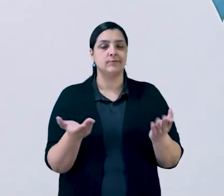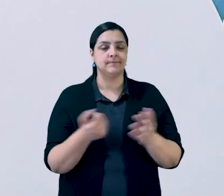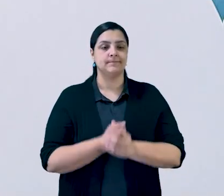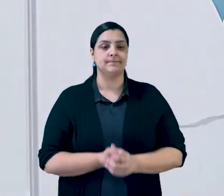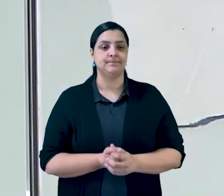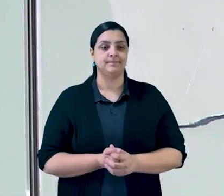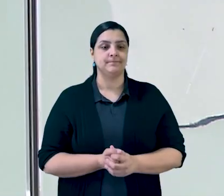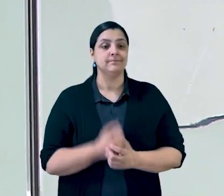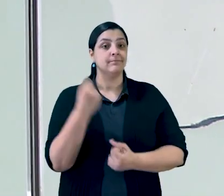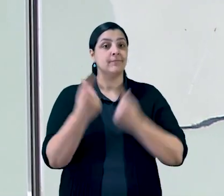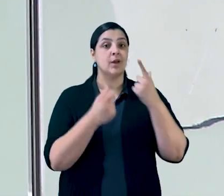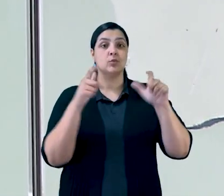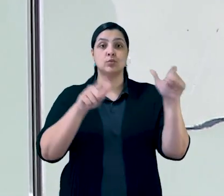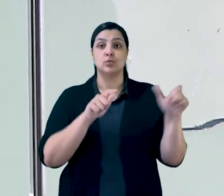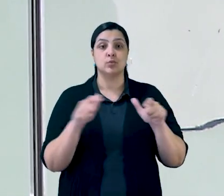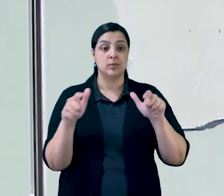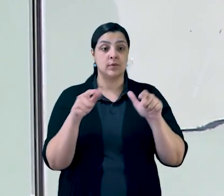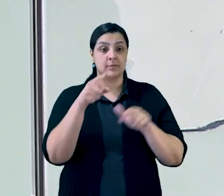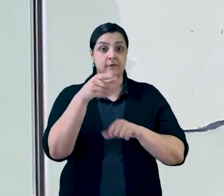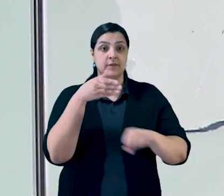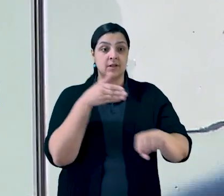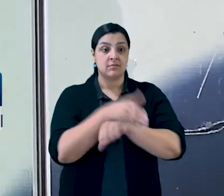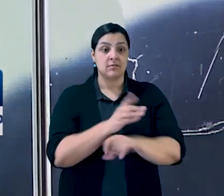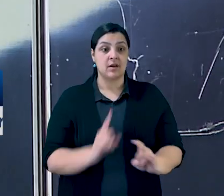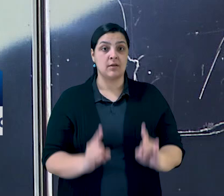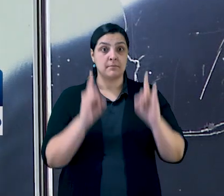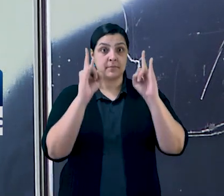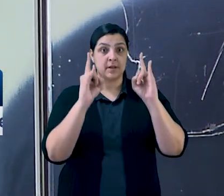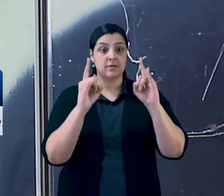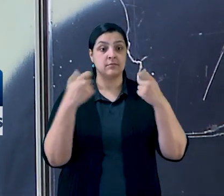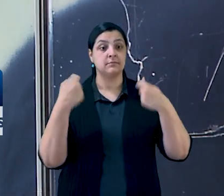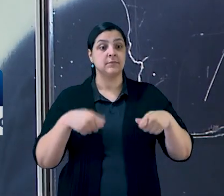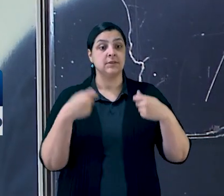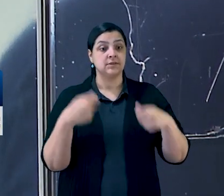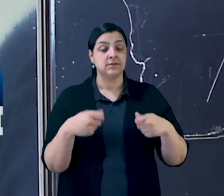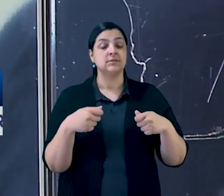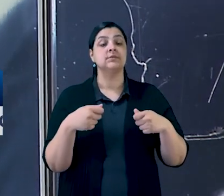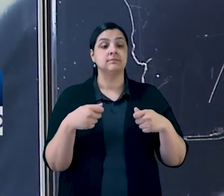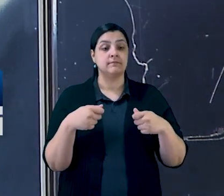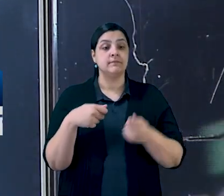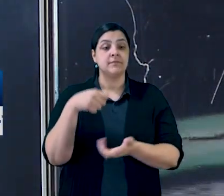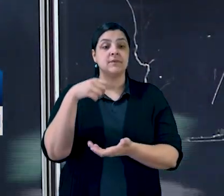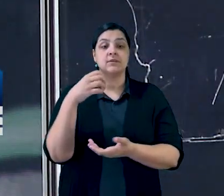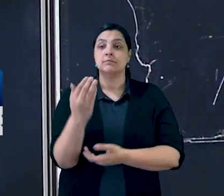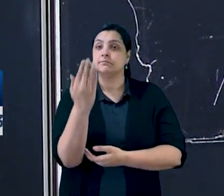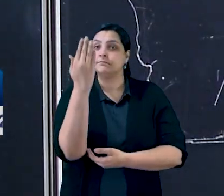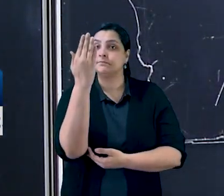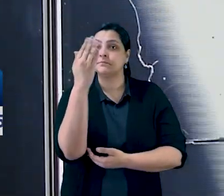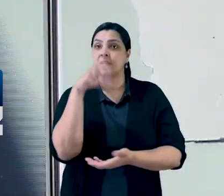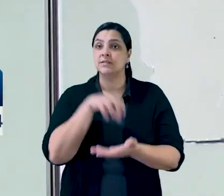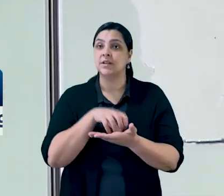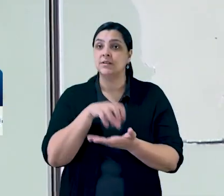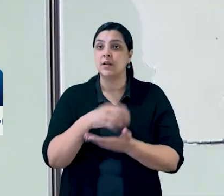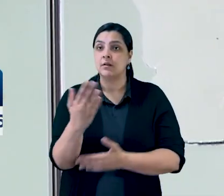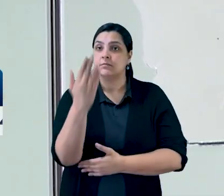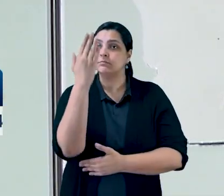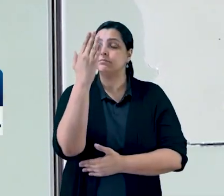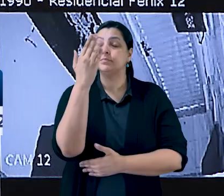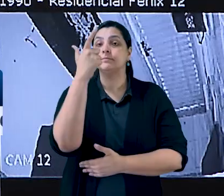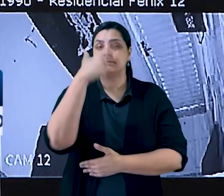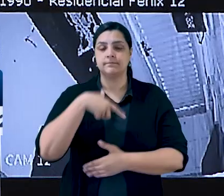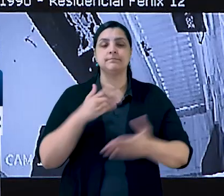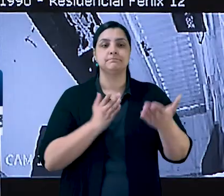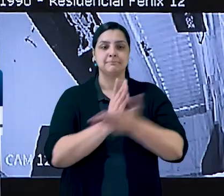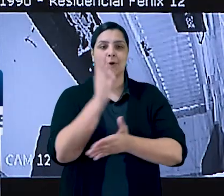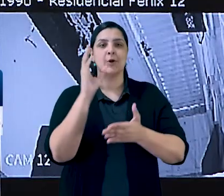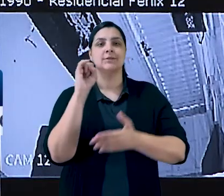automação. Em alguns lugares, para acessar o edifício, é preciso acionar uma central que verifica se o morador ou visitante